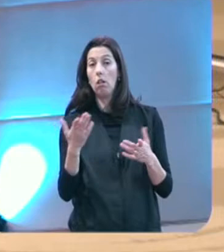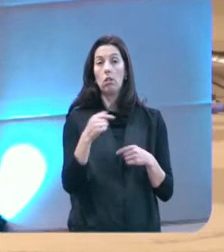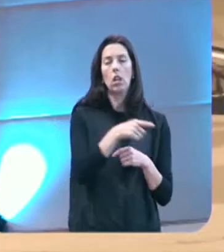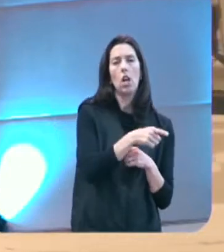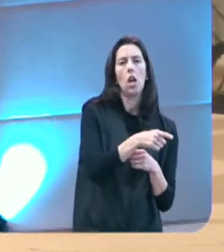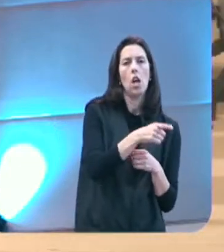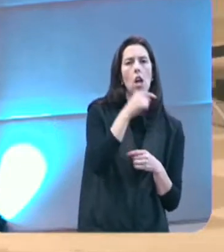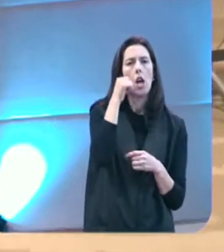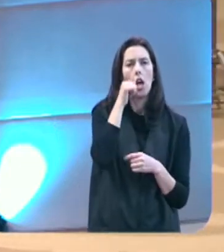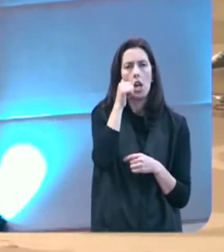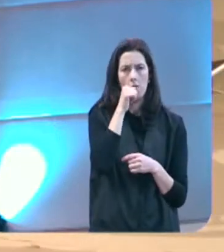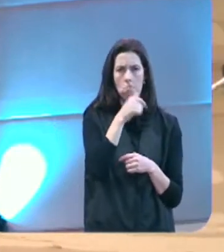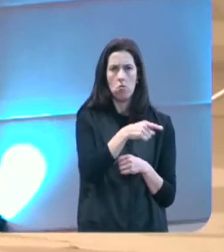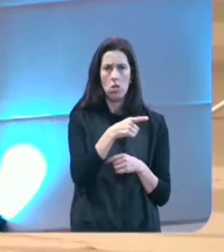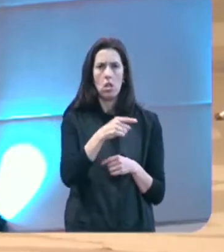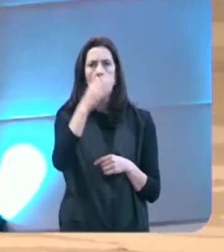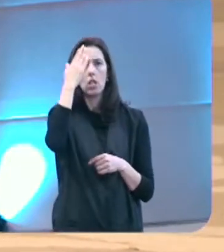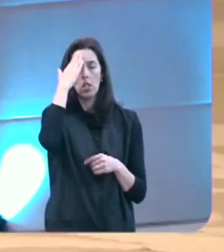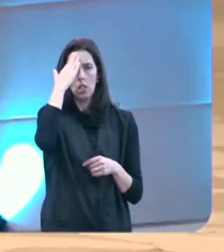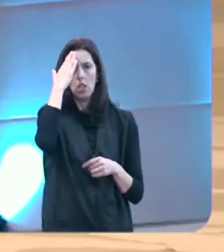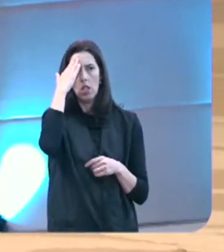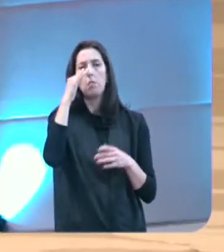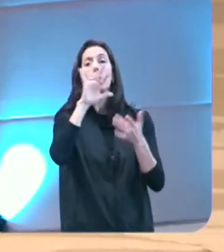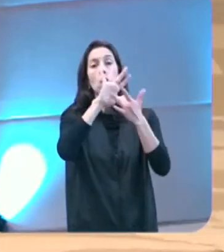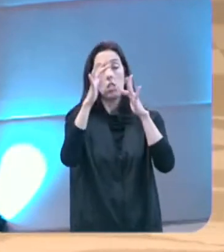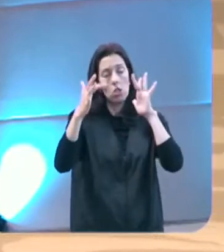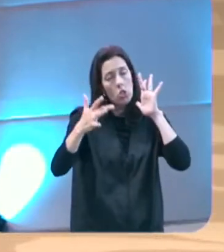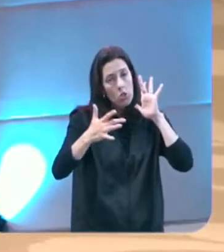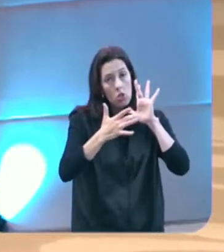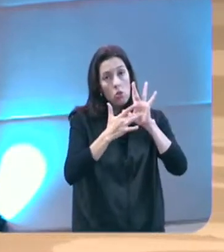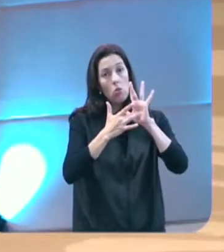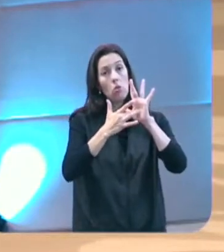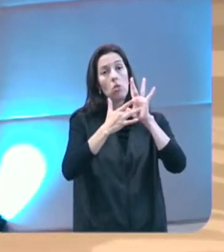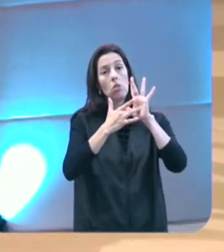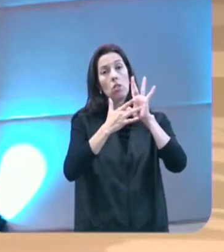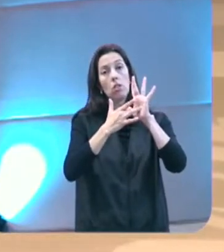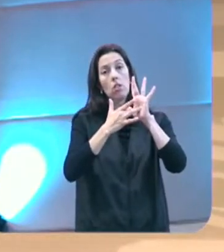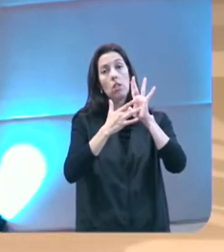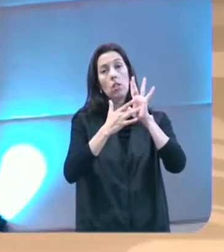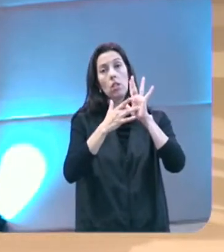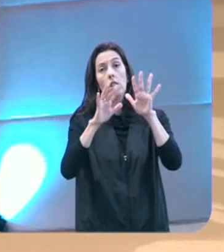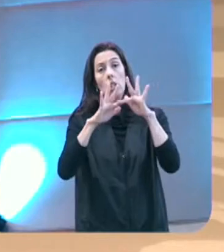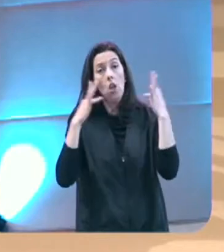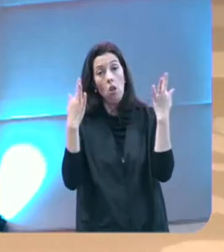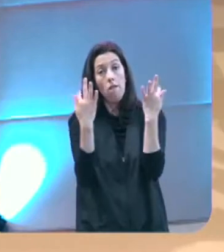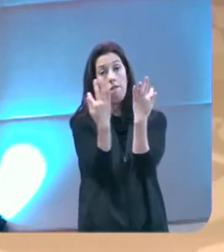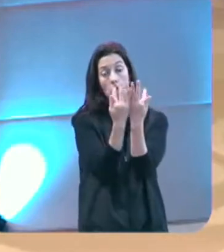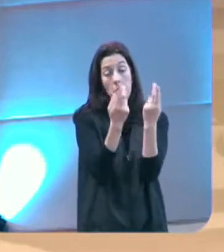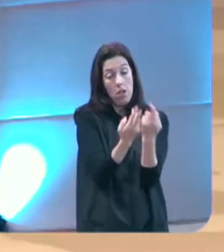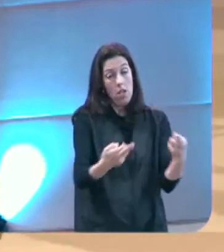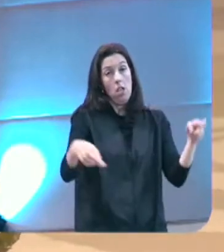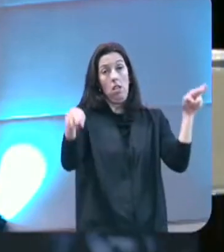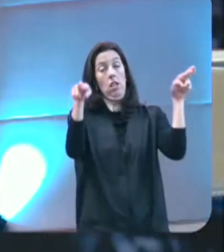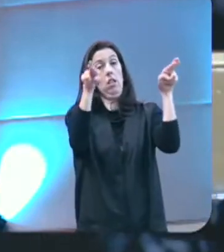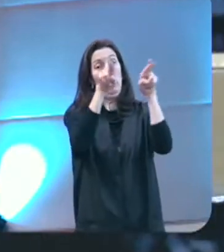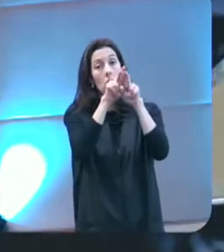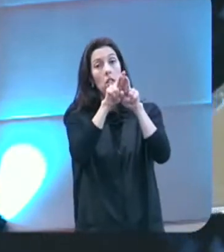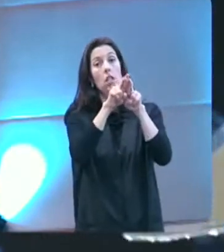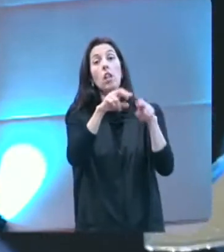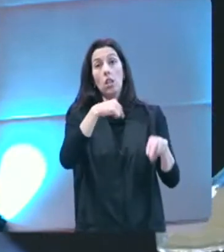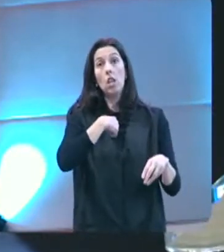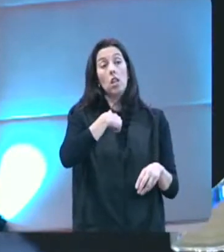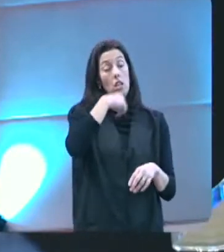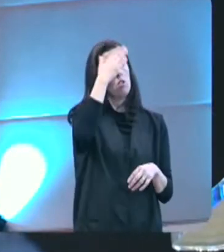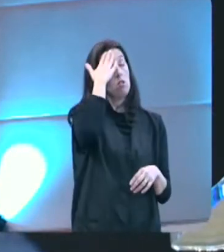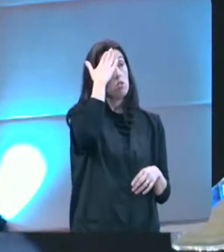ela tinha consciência de que tinha sido Jesus a operar na sua família. Ela dizia da sua boca que foi Jesus que